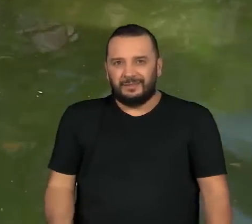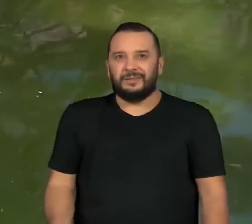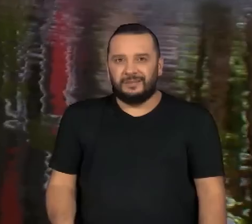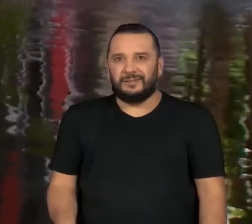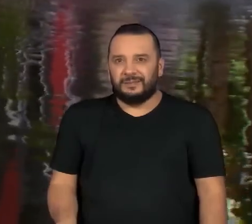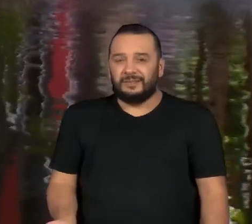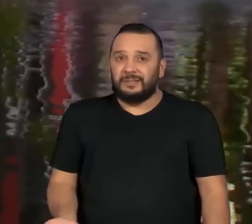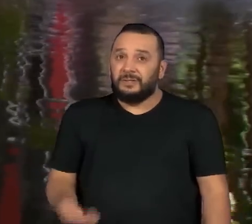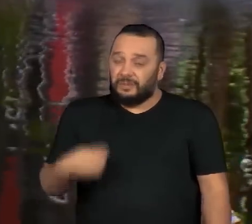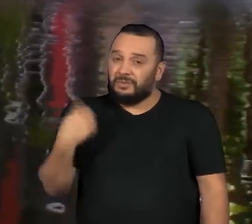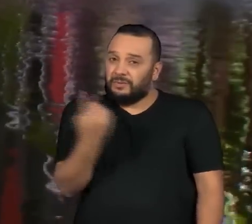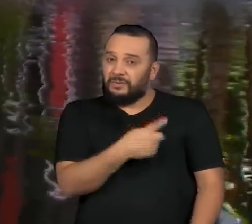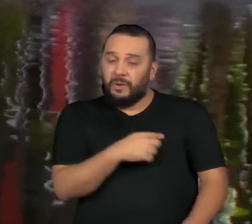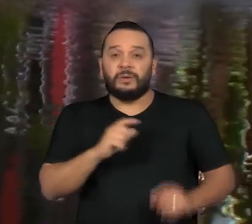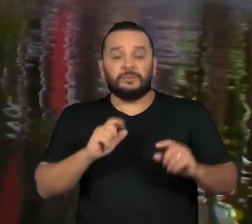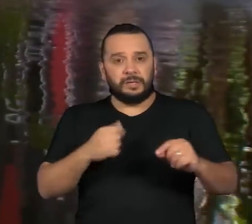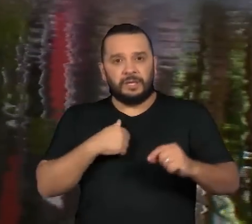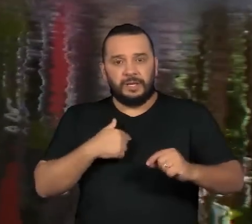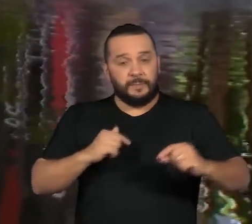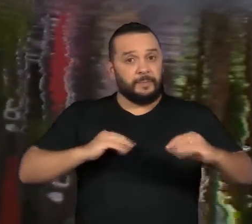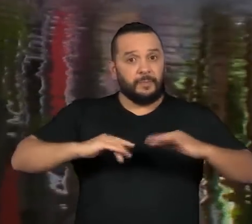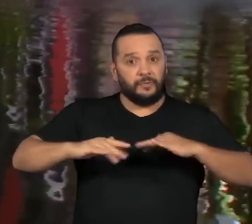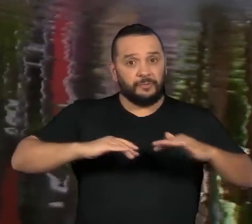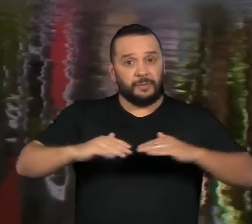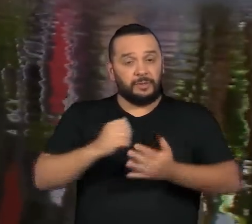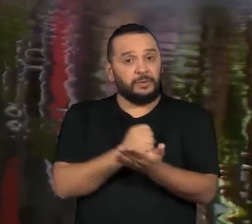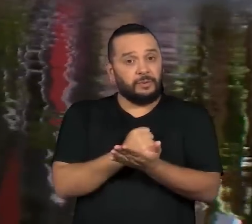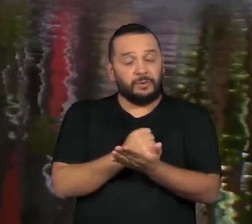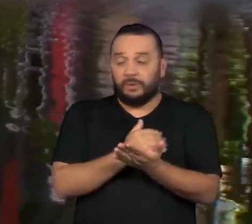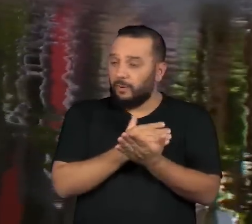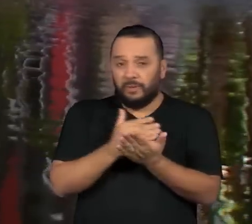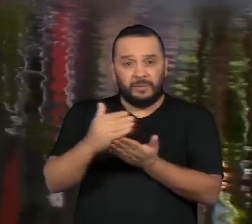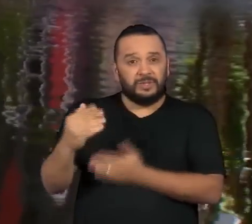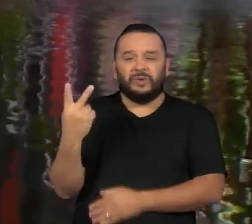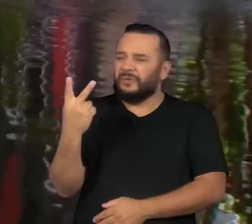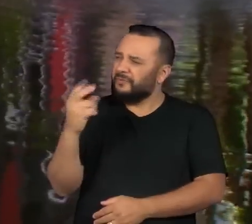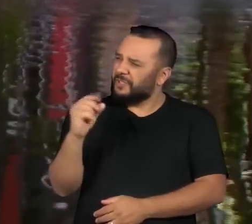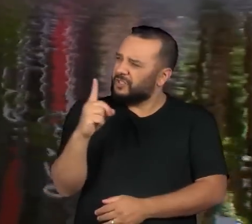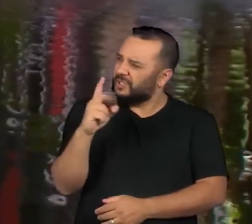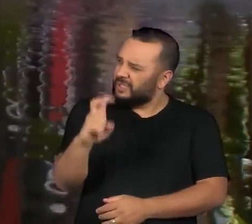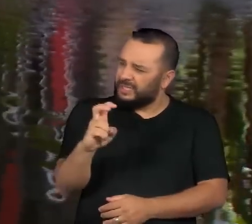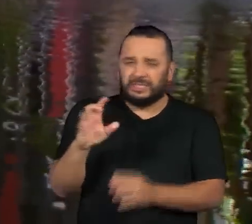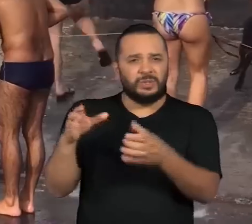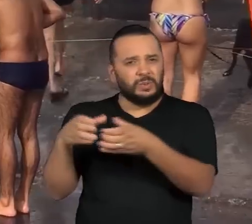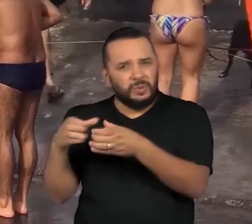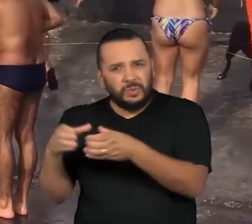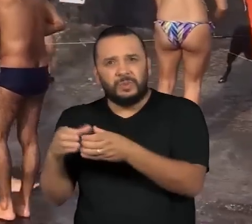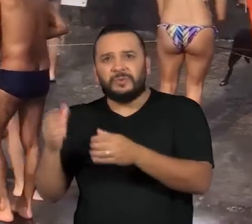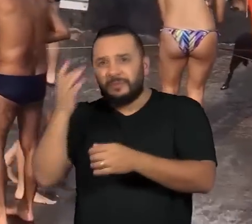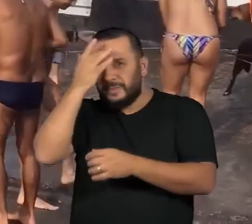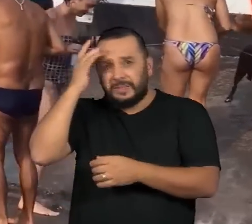A gente participar de um movimento que veio desde 2015 com vários grupos e coletivos e pessoas